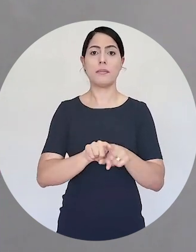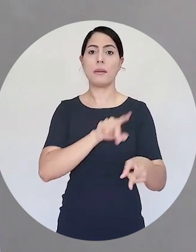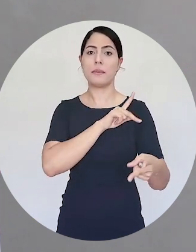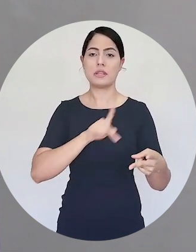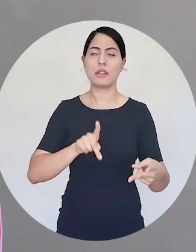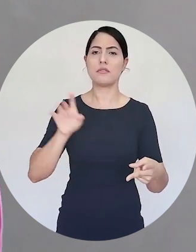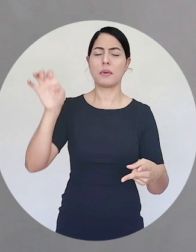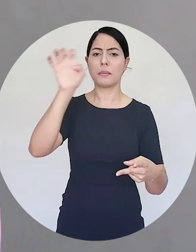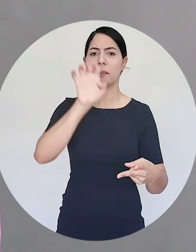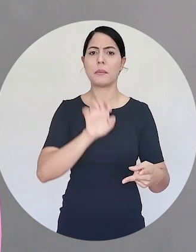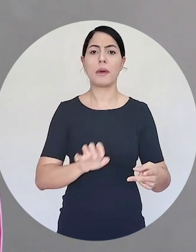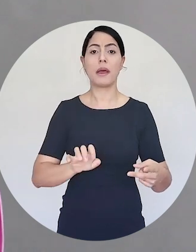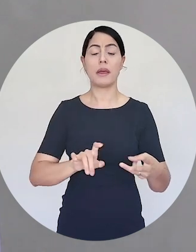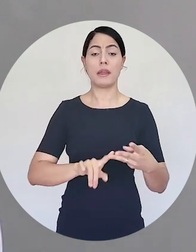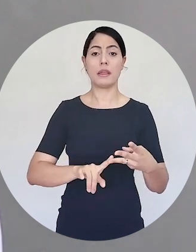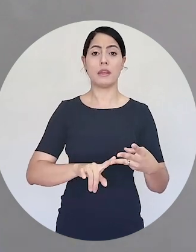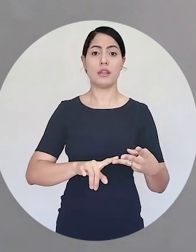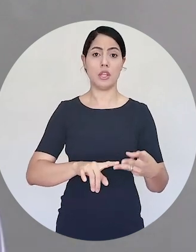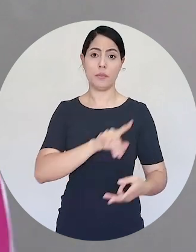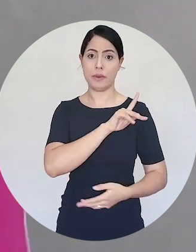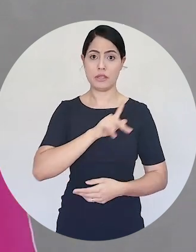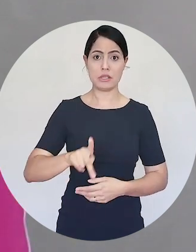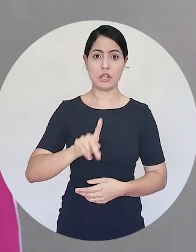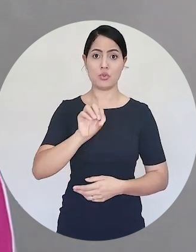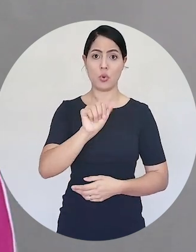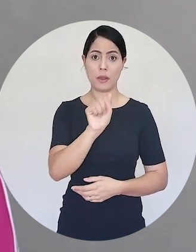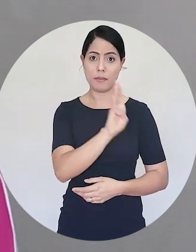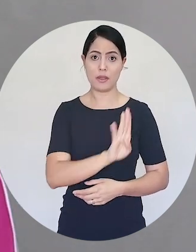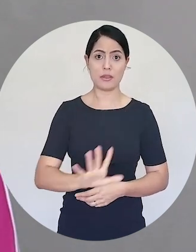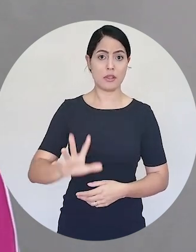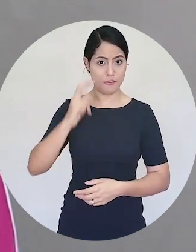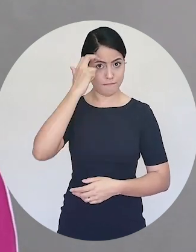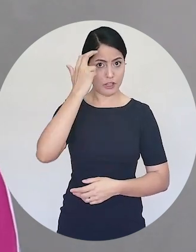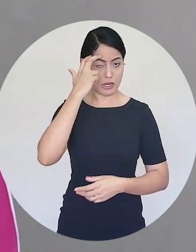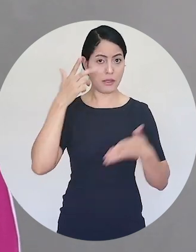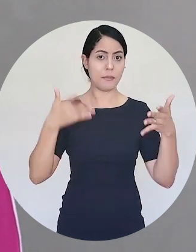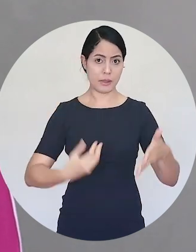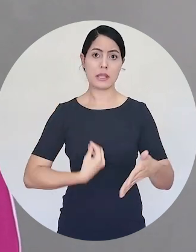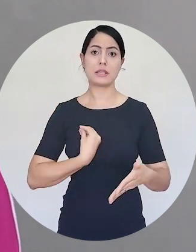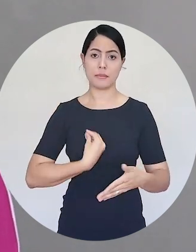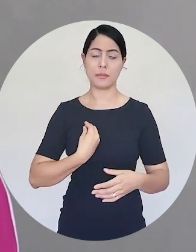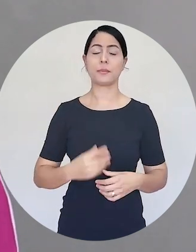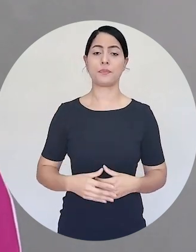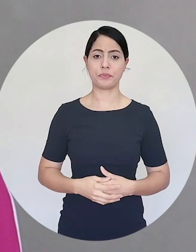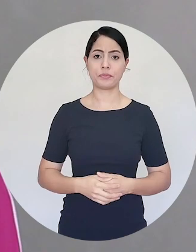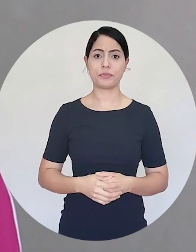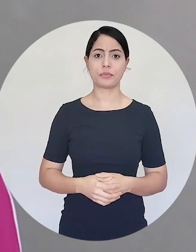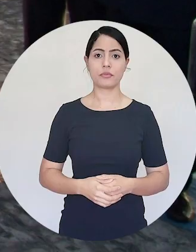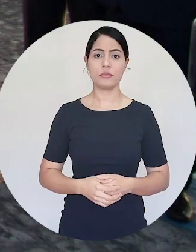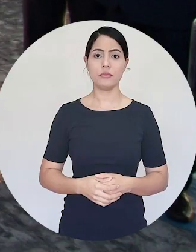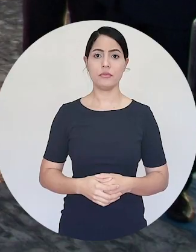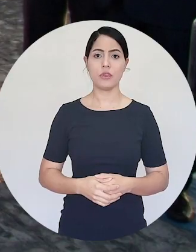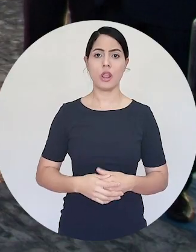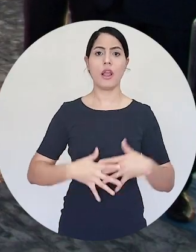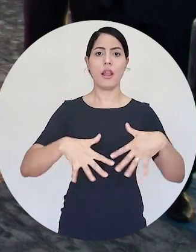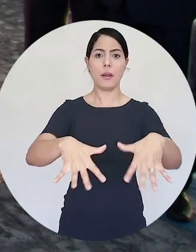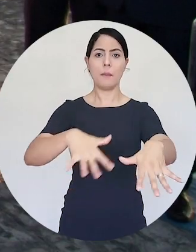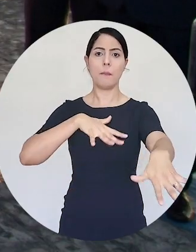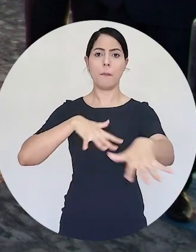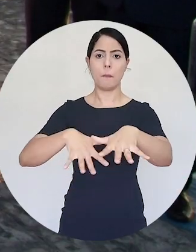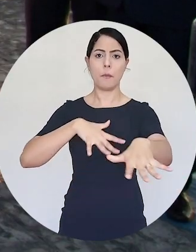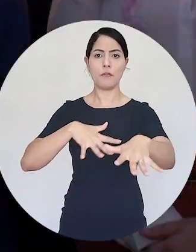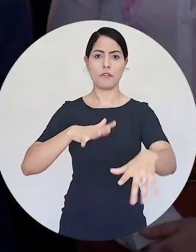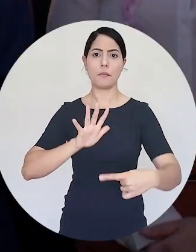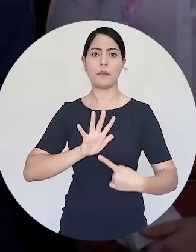Paraíba, presidentes de seccionais e o presidente do Conselho Federal da OAB, Felipe Santa Cruz. O ato de